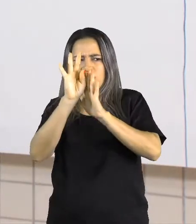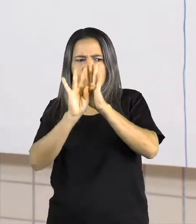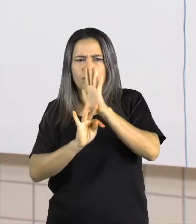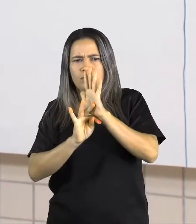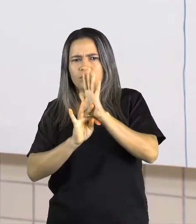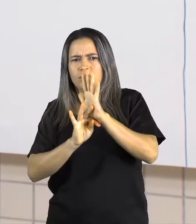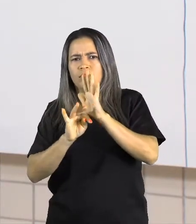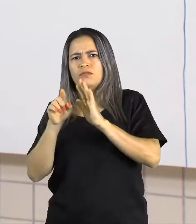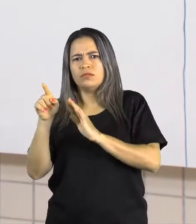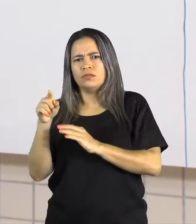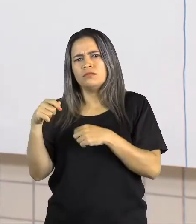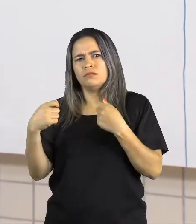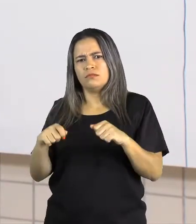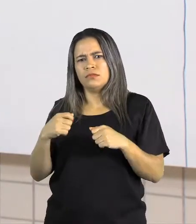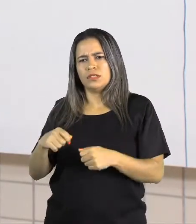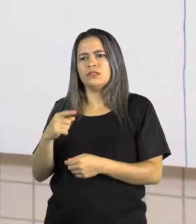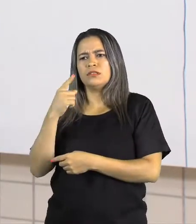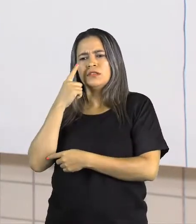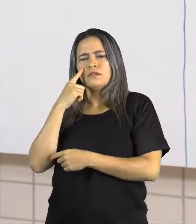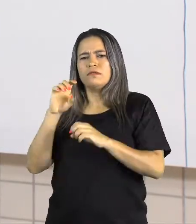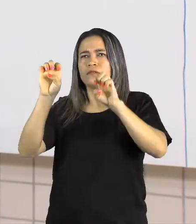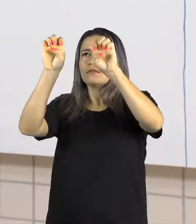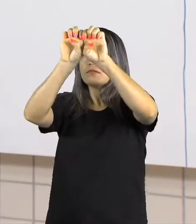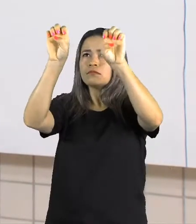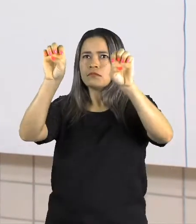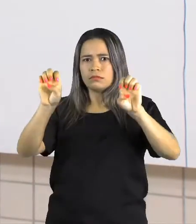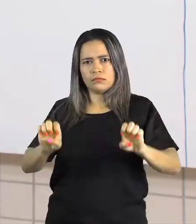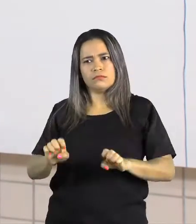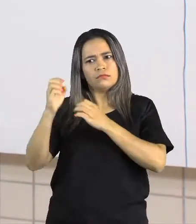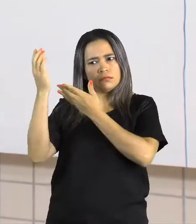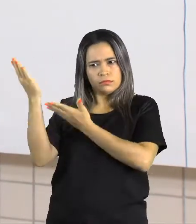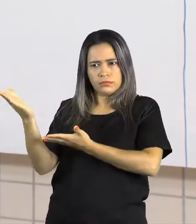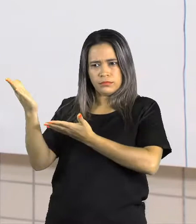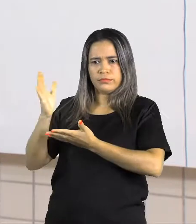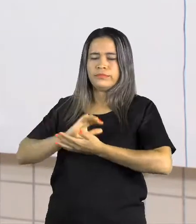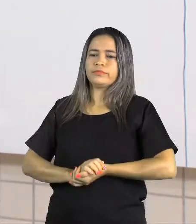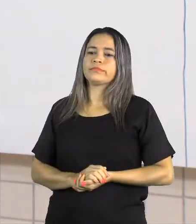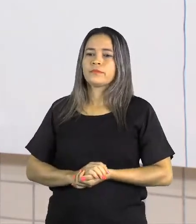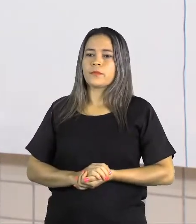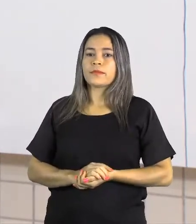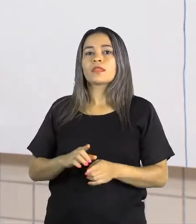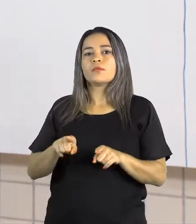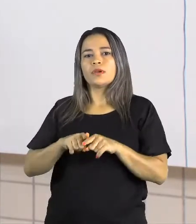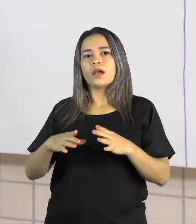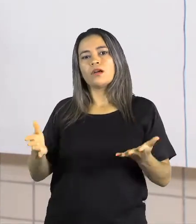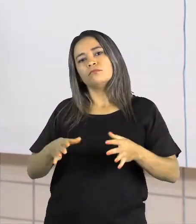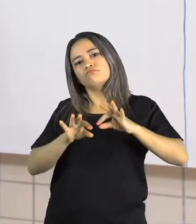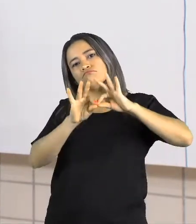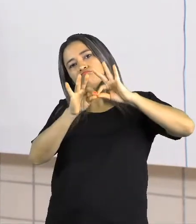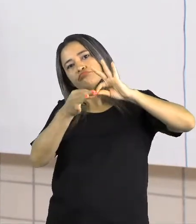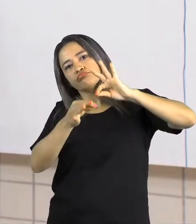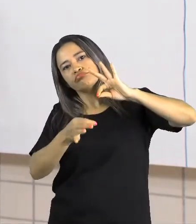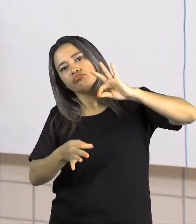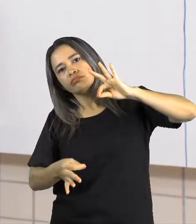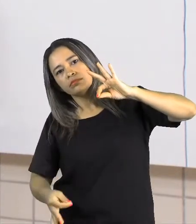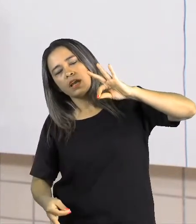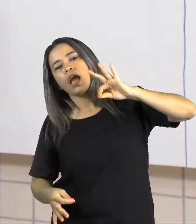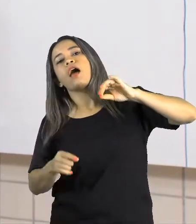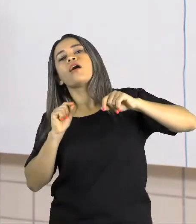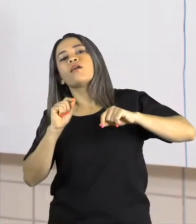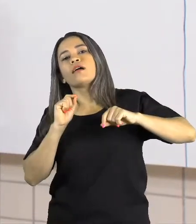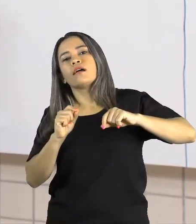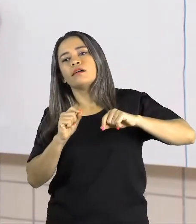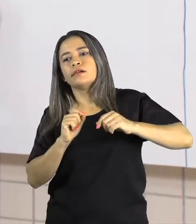tem que estar com esta estrutura aqui, certo? Desenvolvimento é a